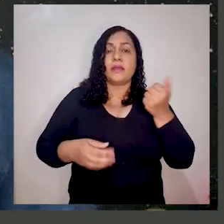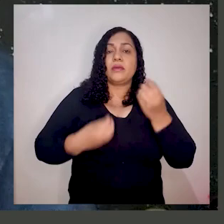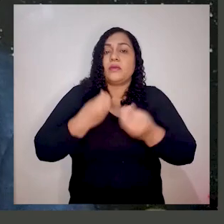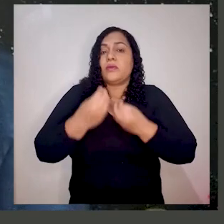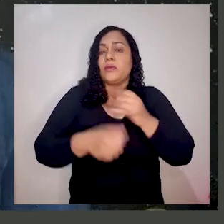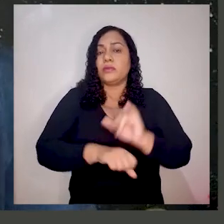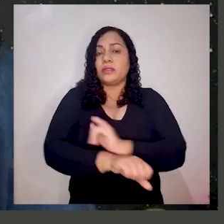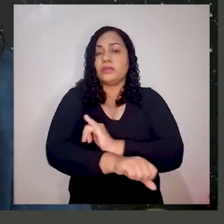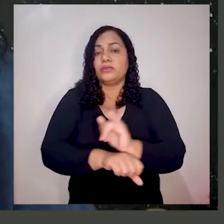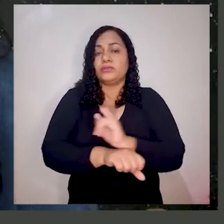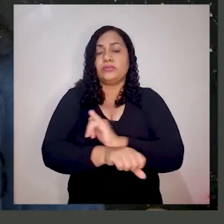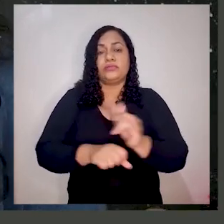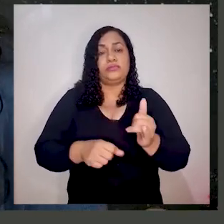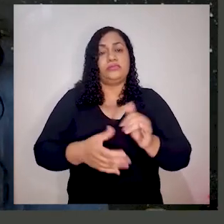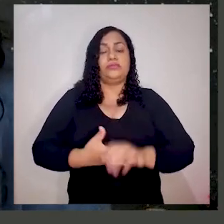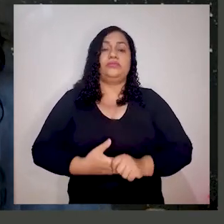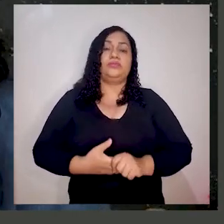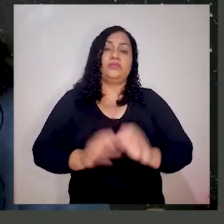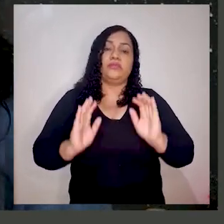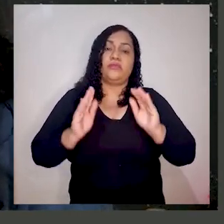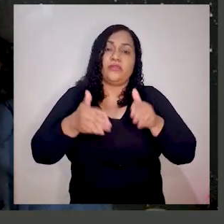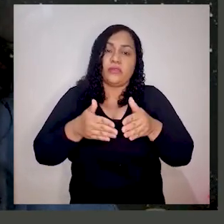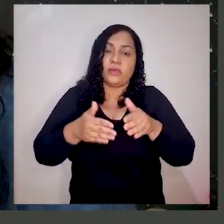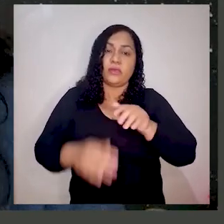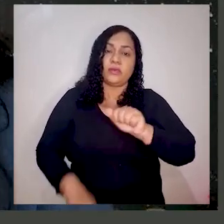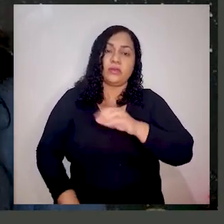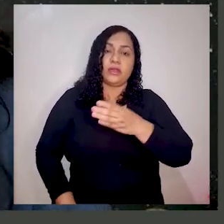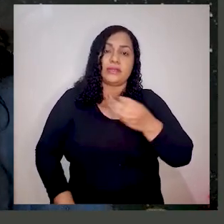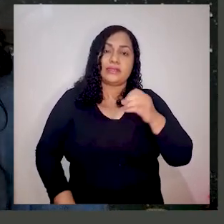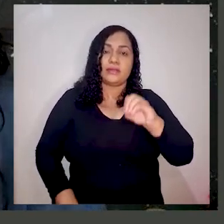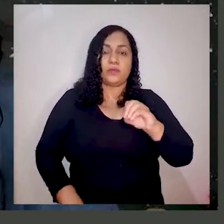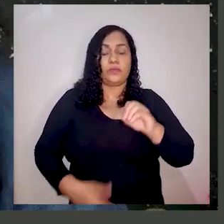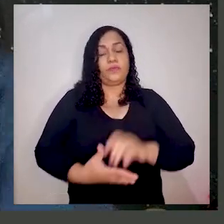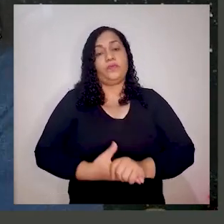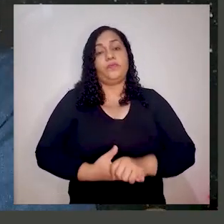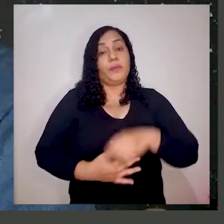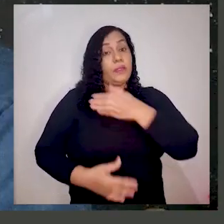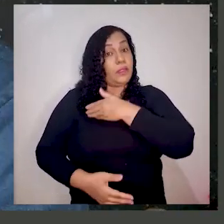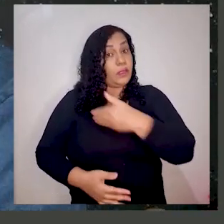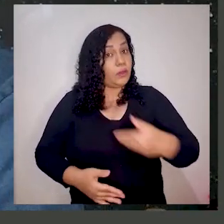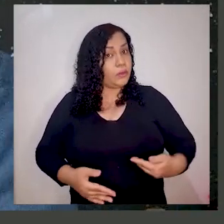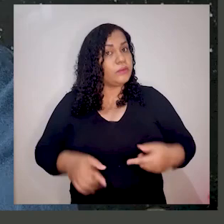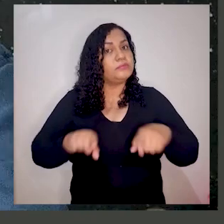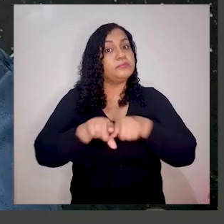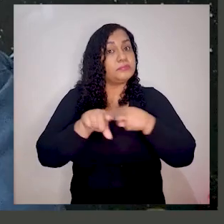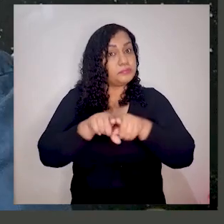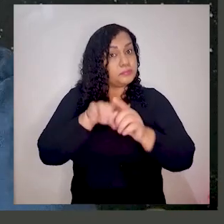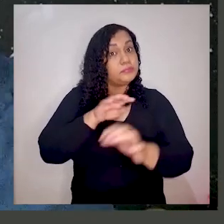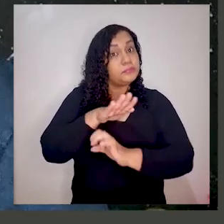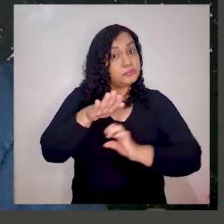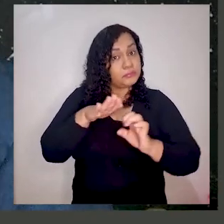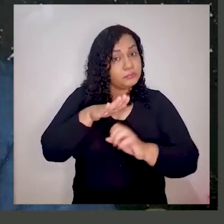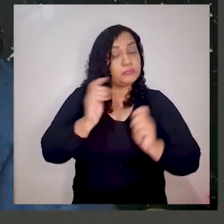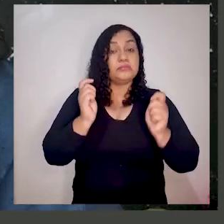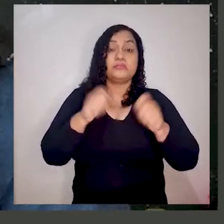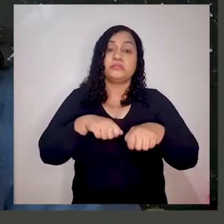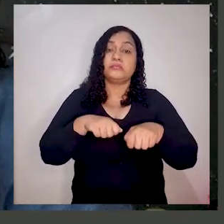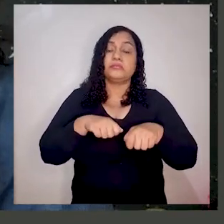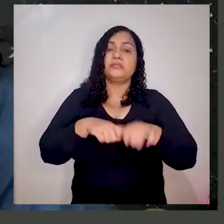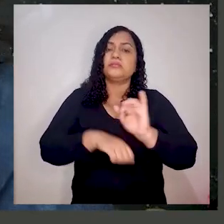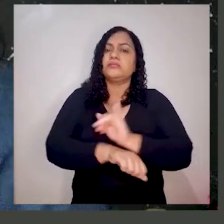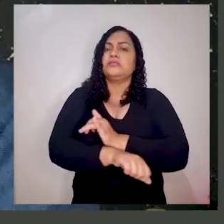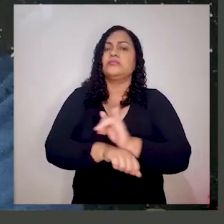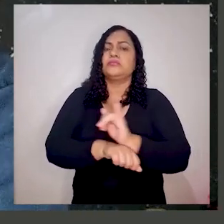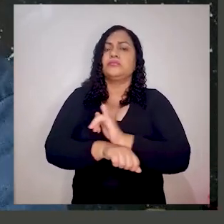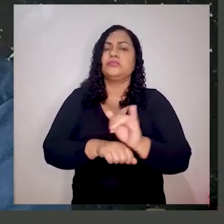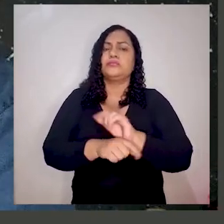delimitar melhor as suas ações, Então, baseado em diversas informações, é que o governo e empresas vão poder